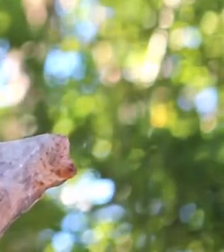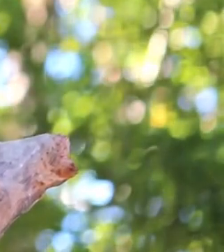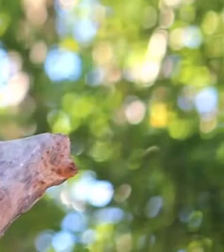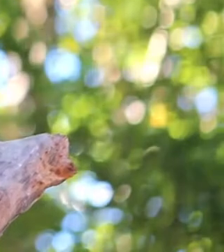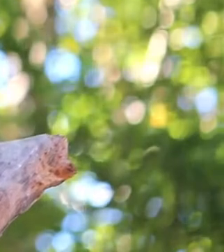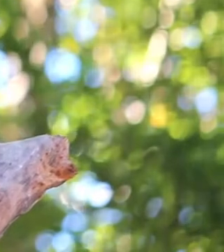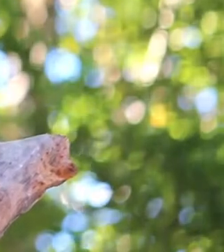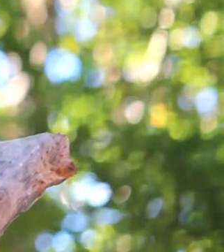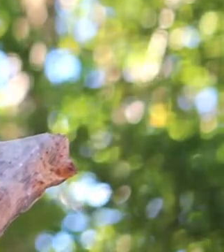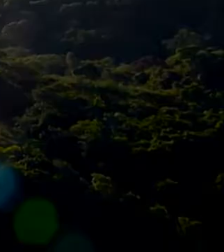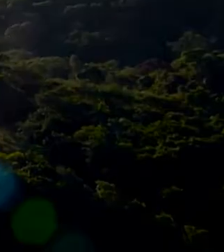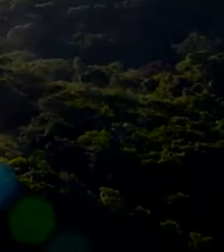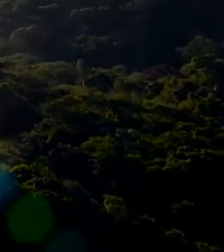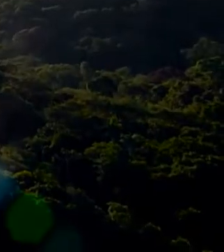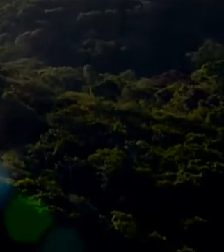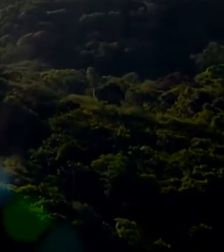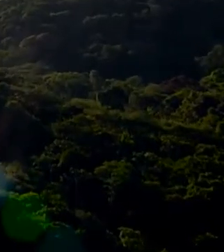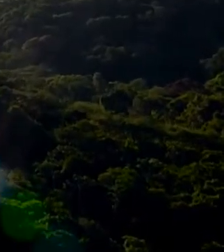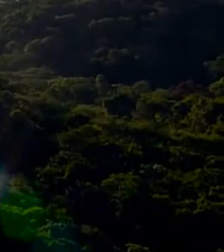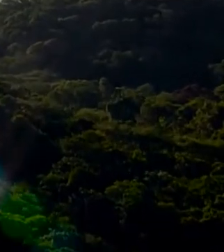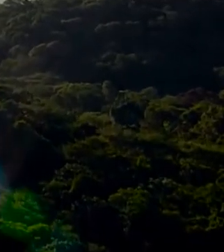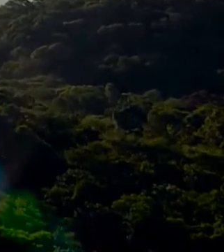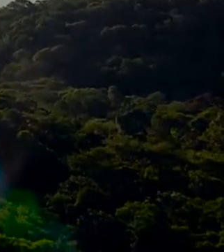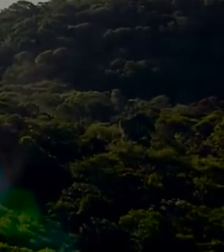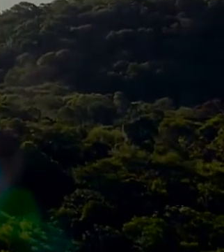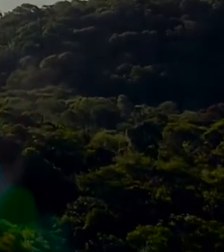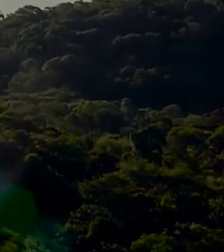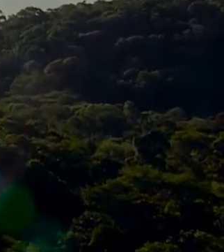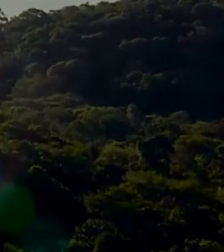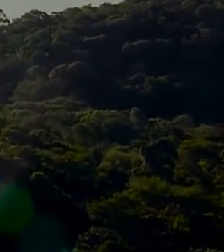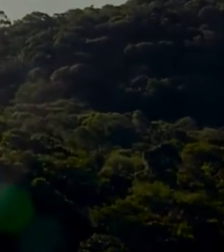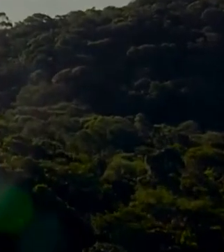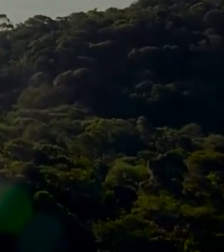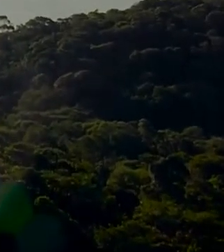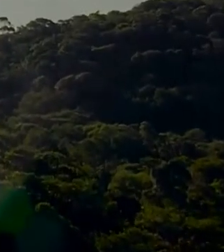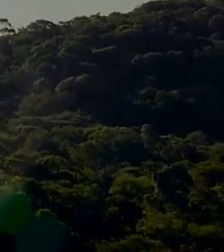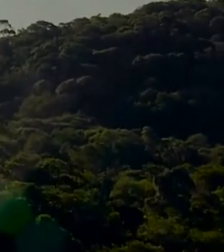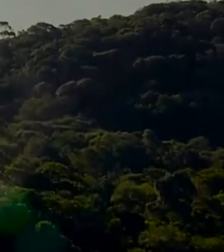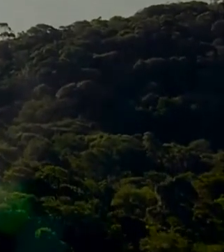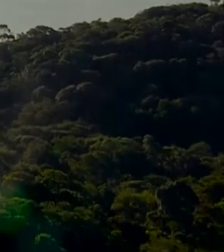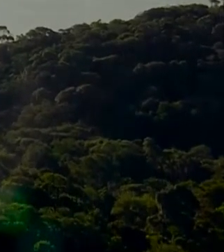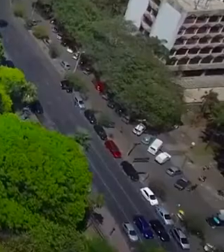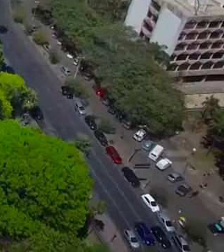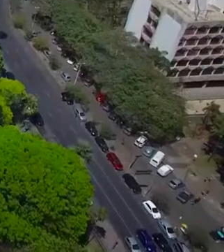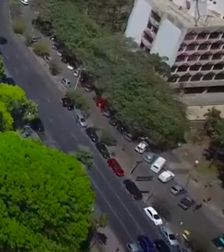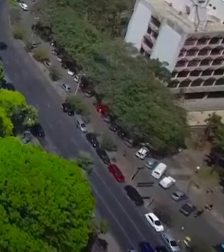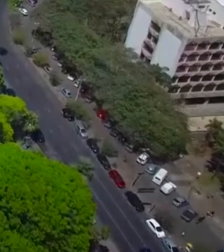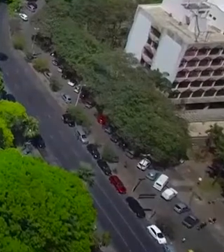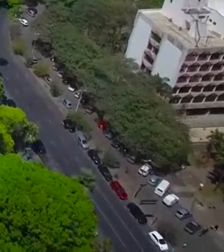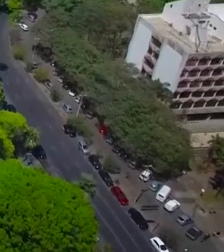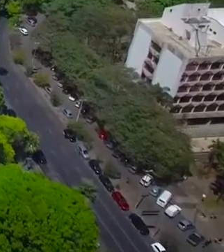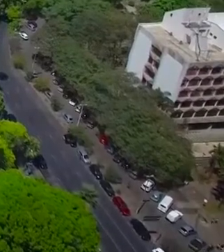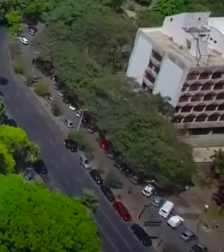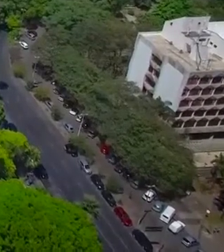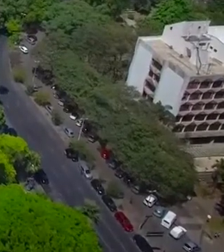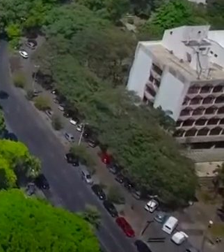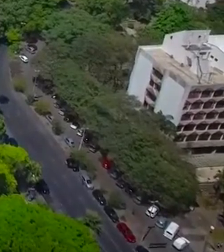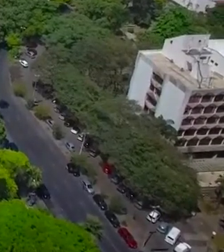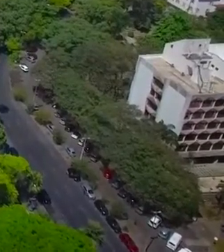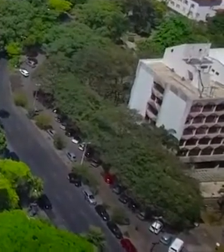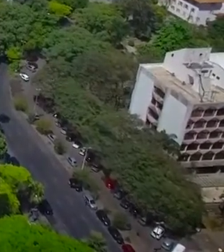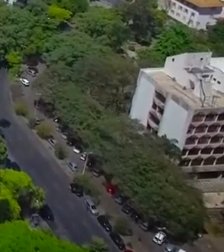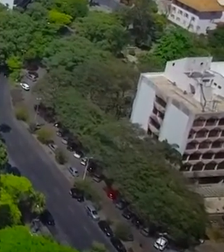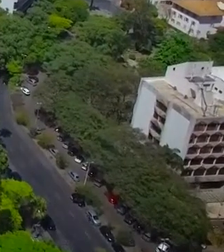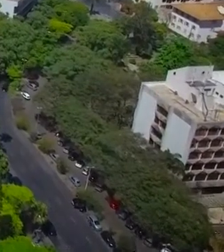seja símbolo, por lá para o que ostentas estrelado. E de o verde